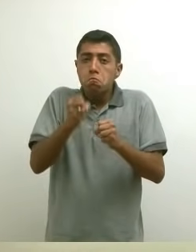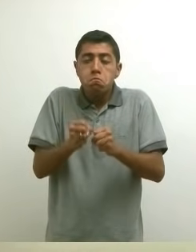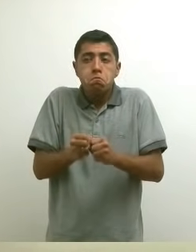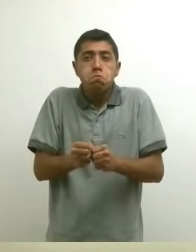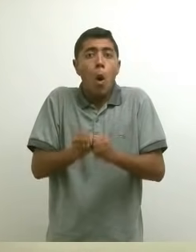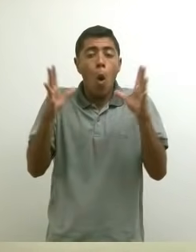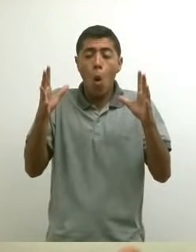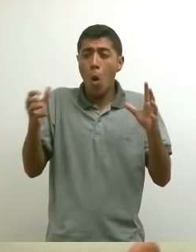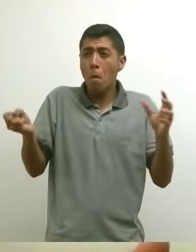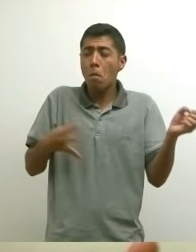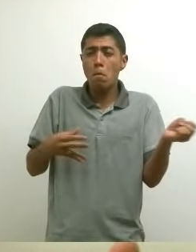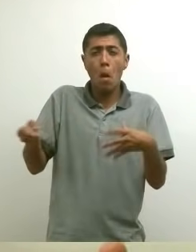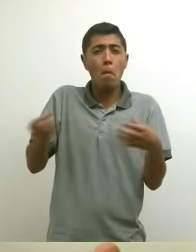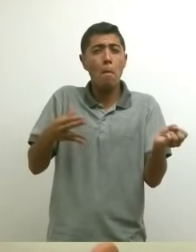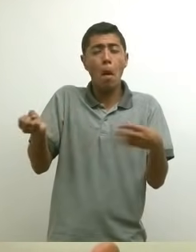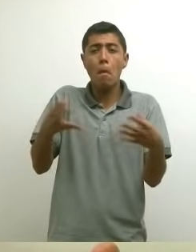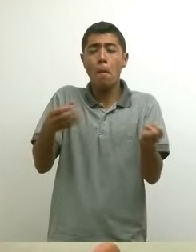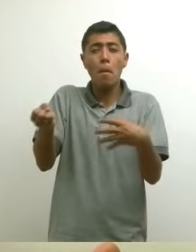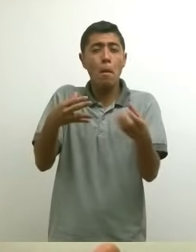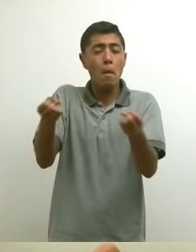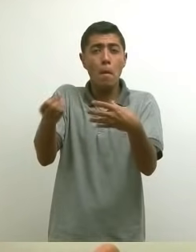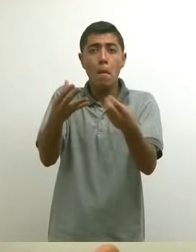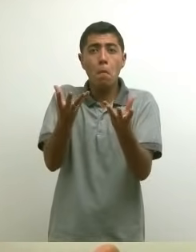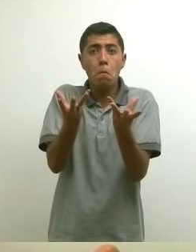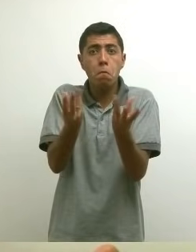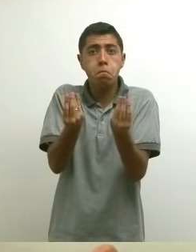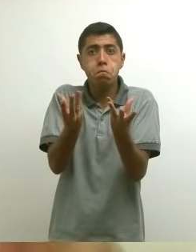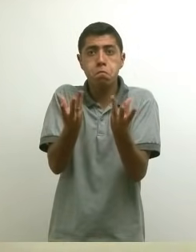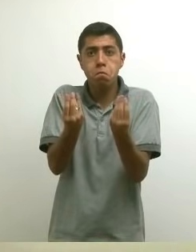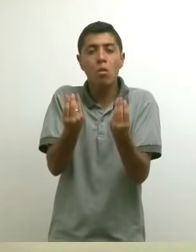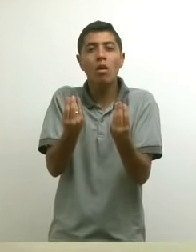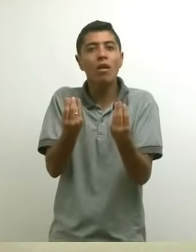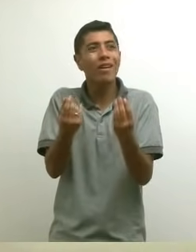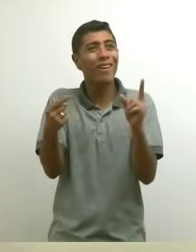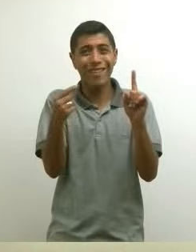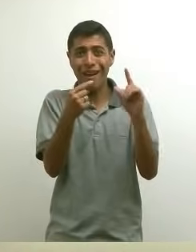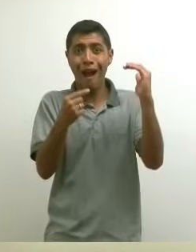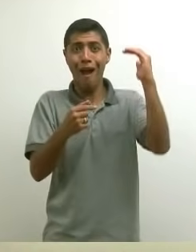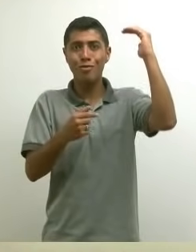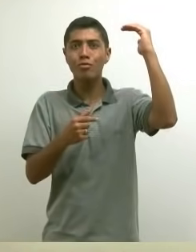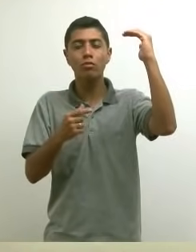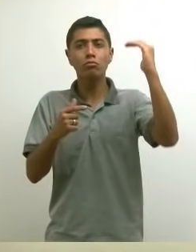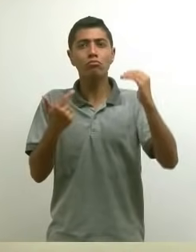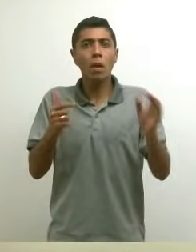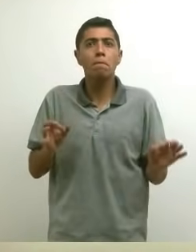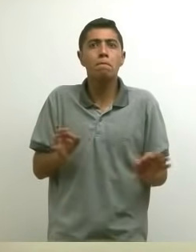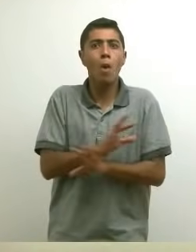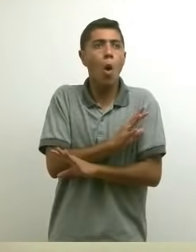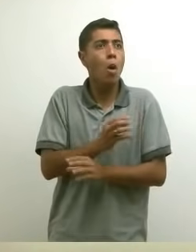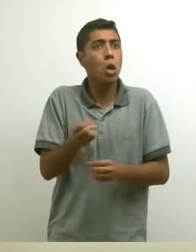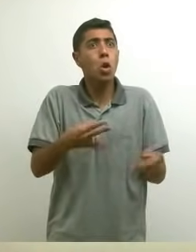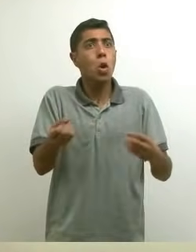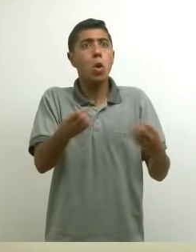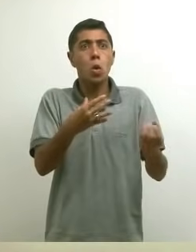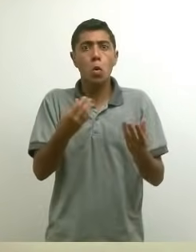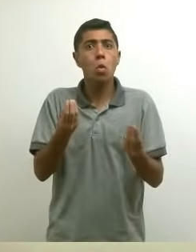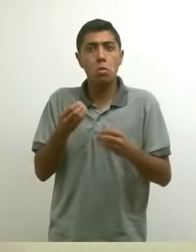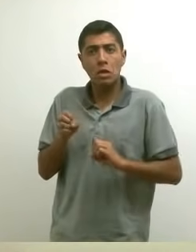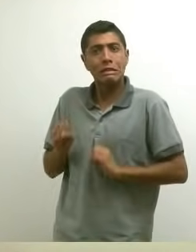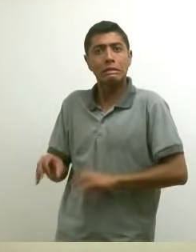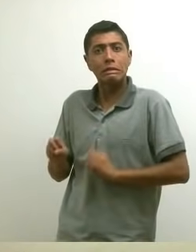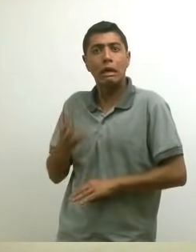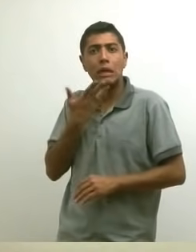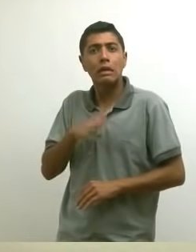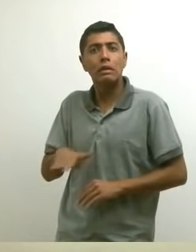não está o adulto não está preparado para lidar com essa situação orientar uma criança então a gente pode fazer de cara